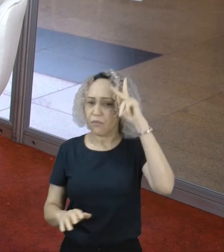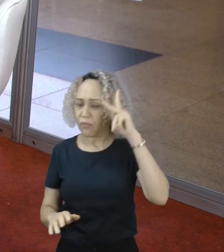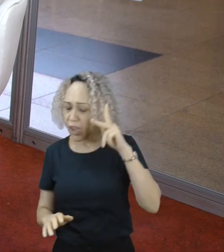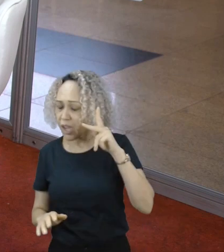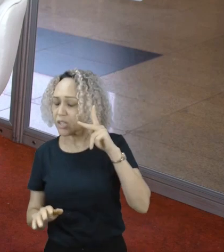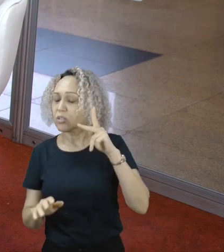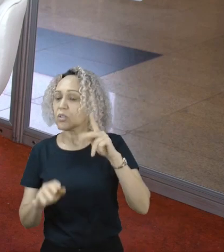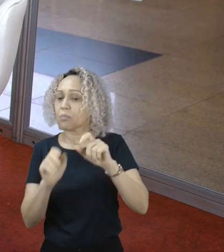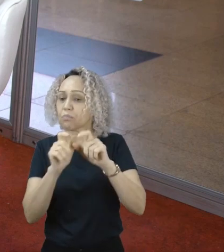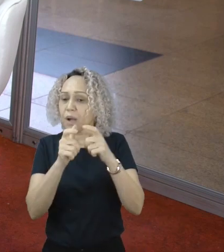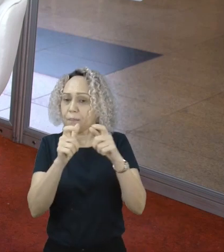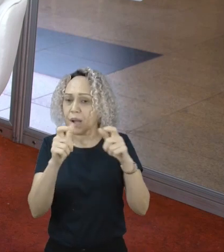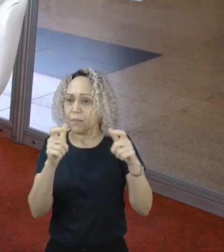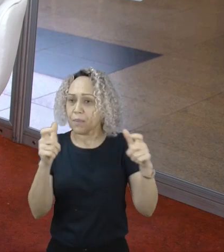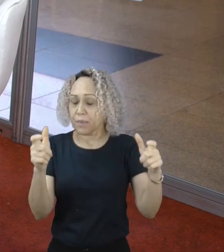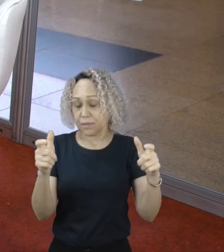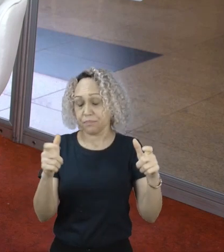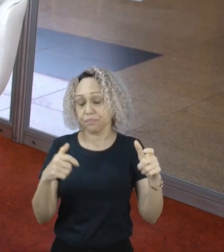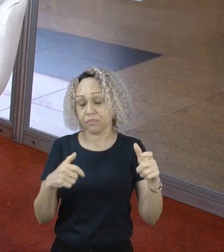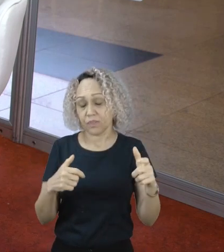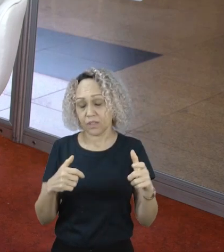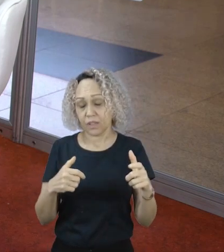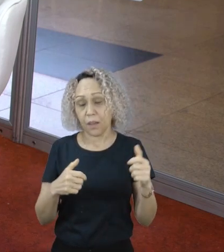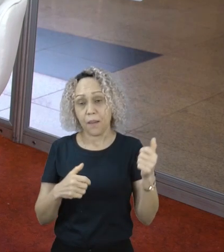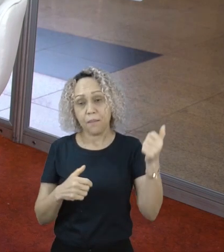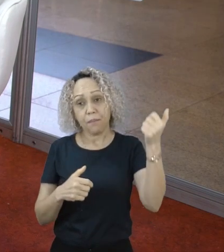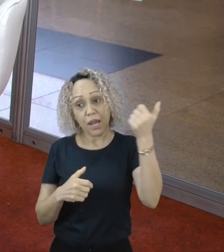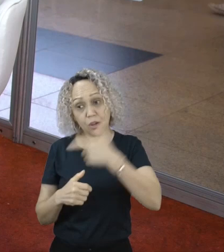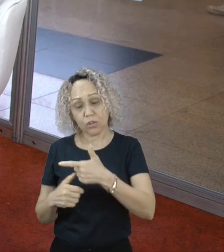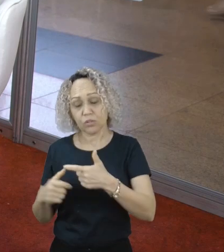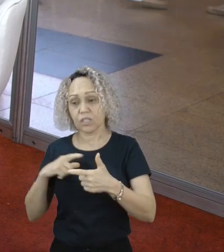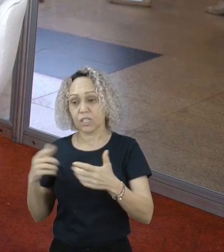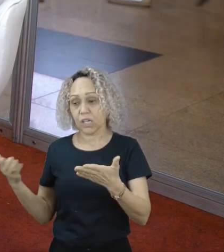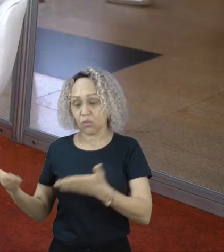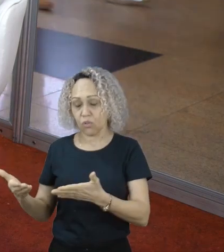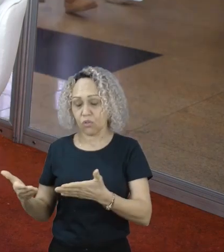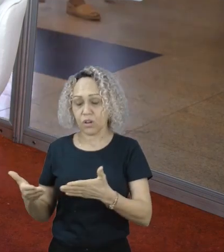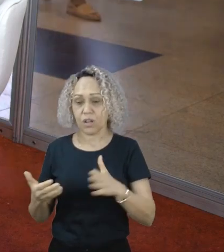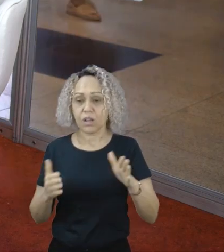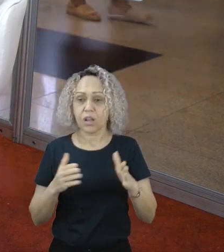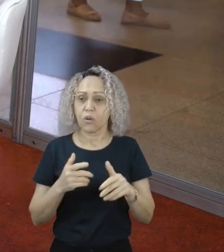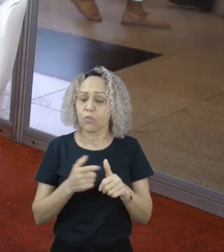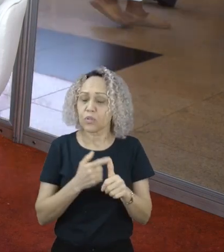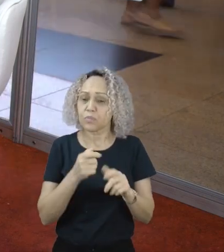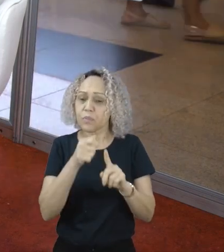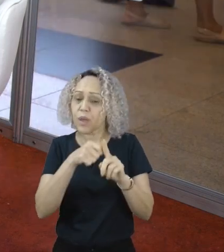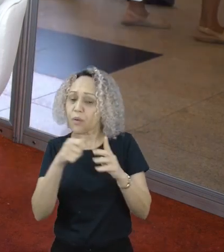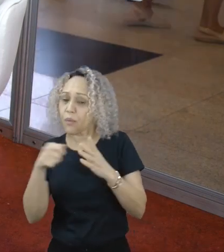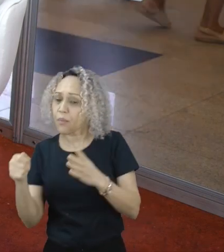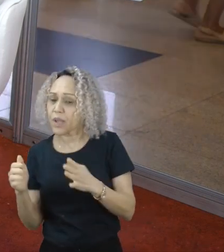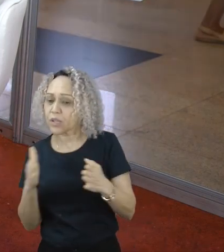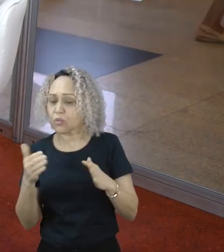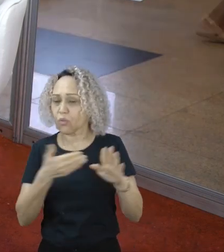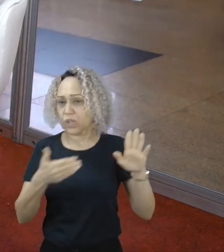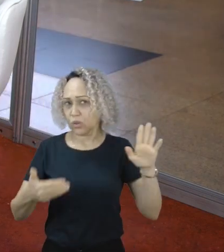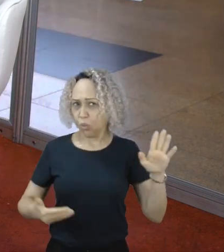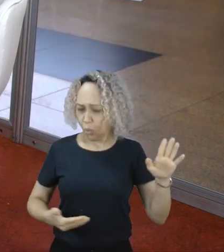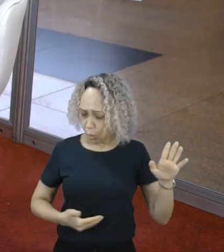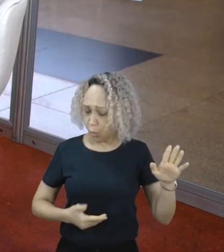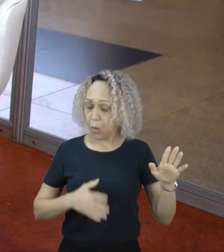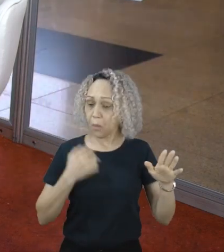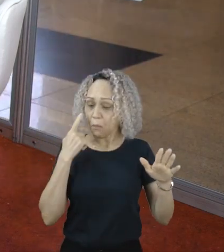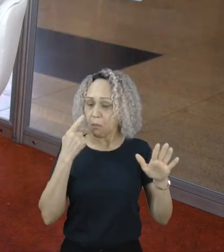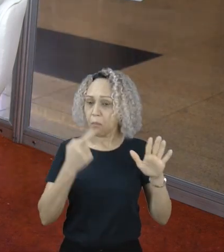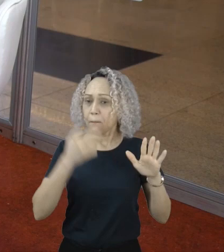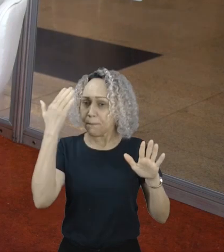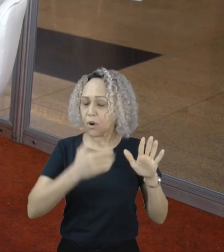hoje. Eu creio que o governo Lula, esse primeiro ano de governo, demonstra o acerto nas várias áreas que o